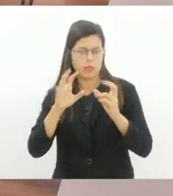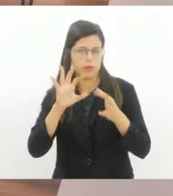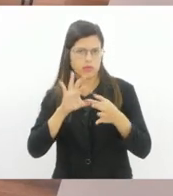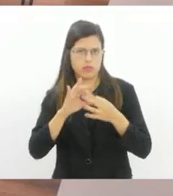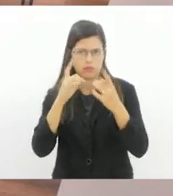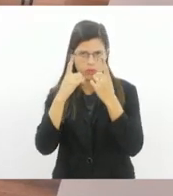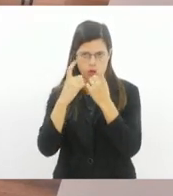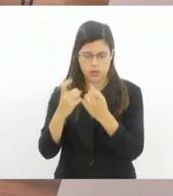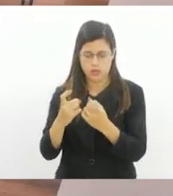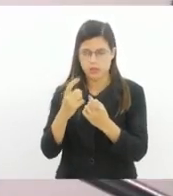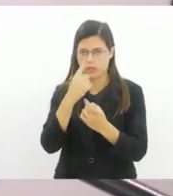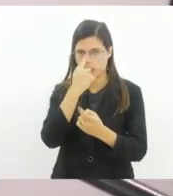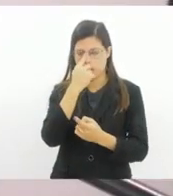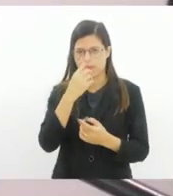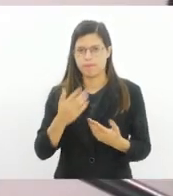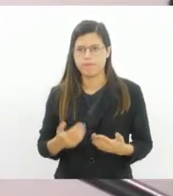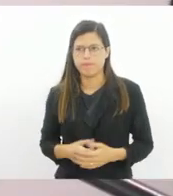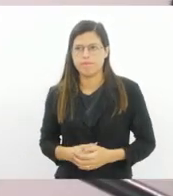Esse é um momento